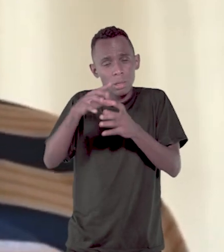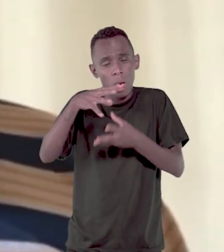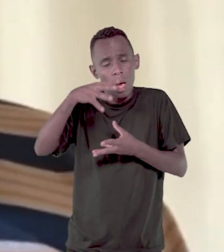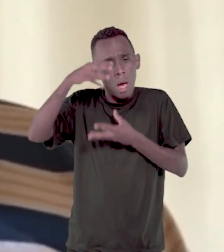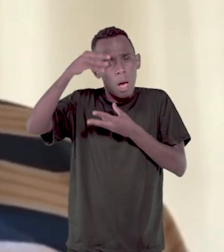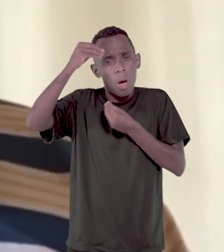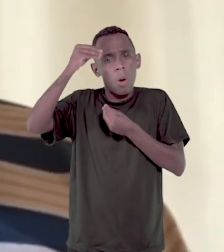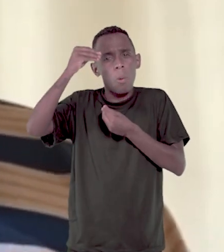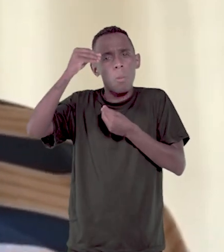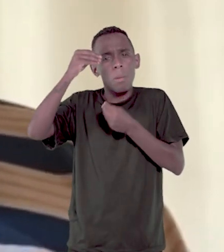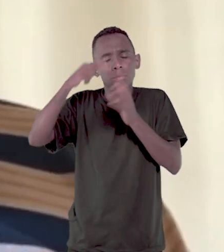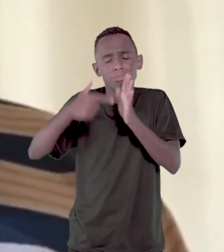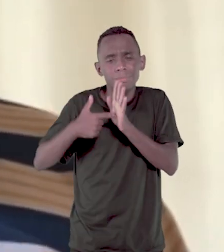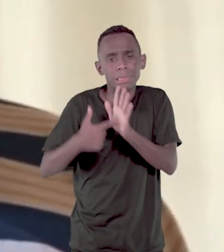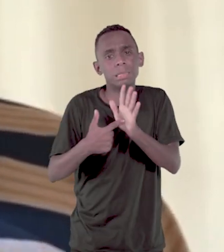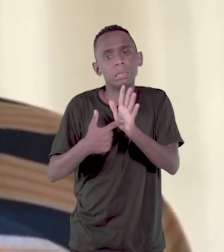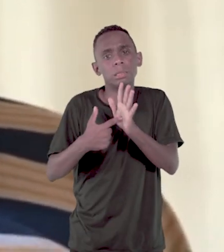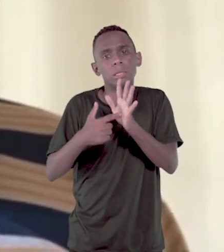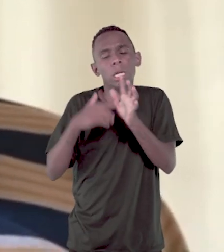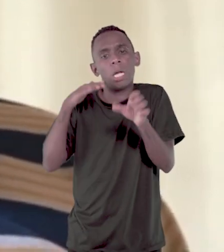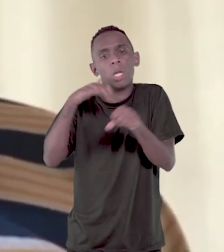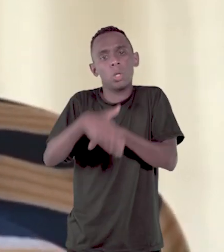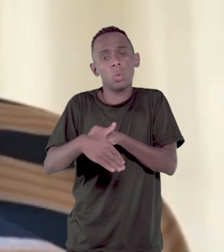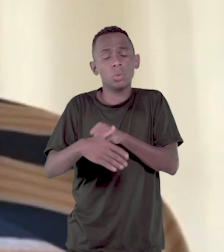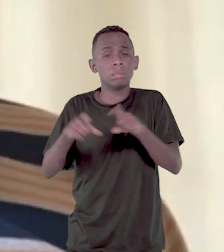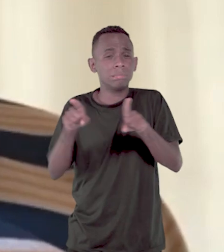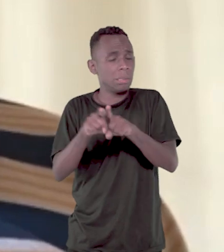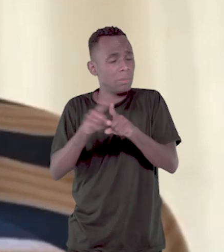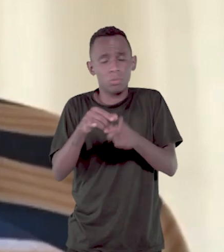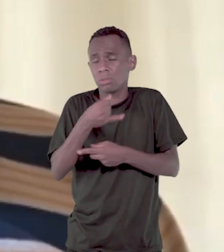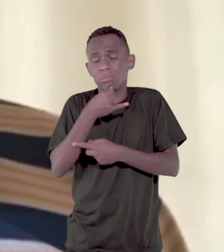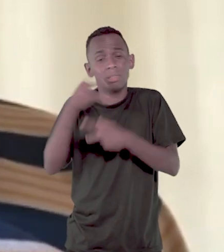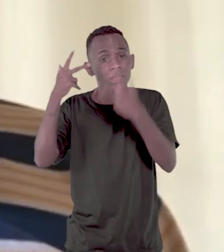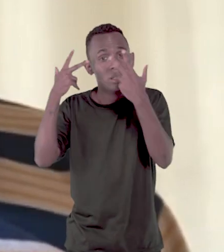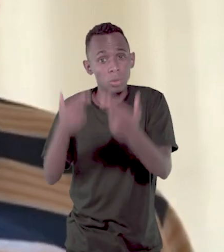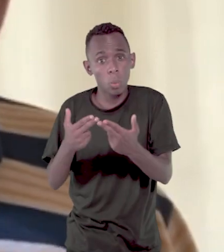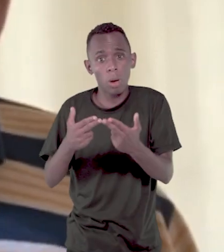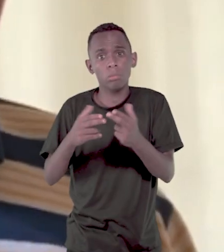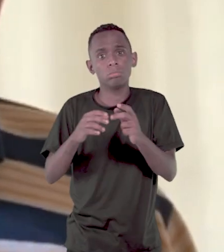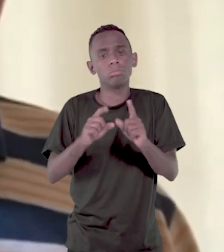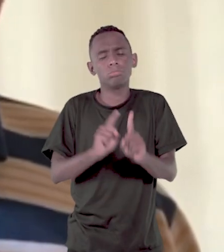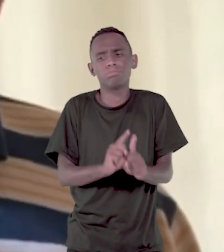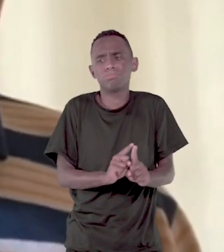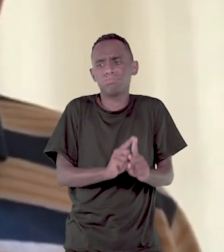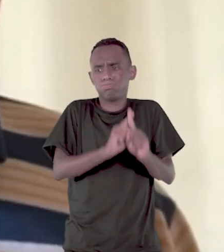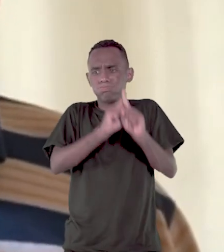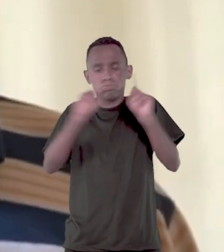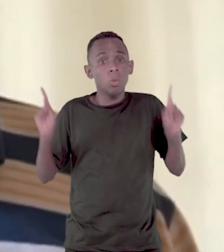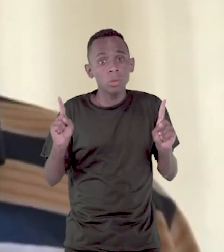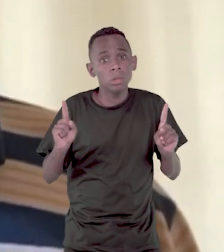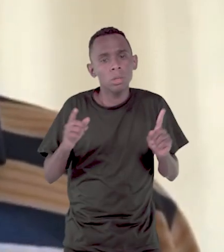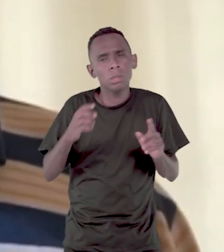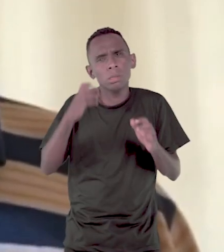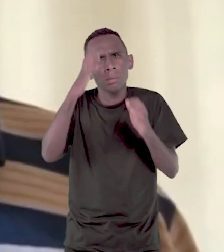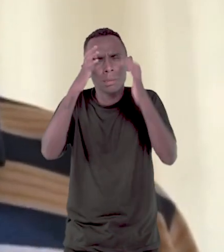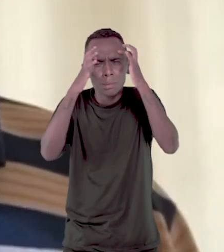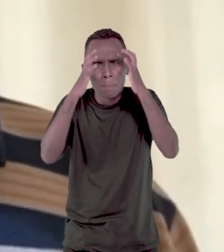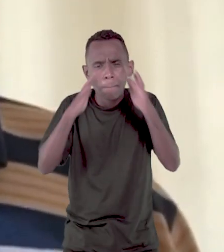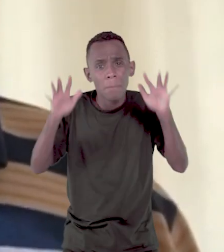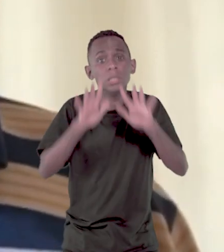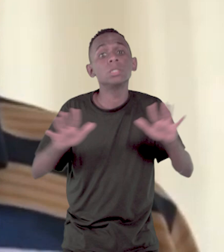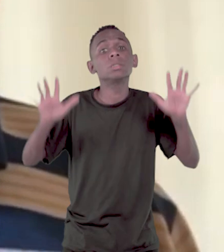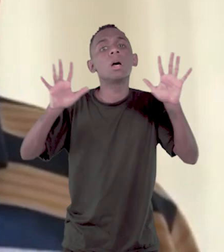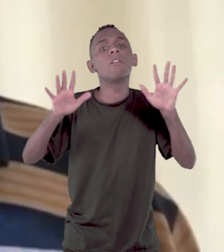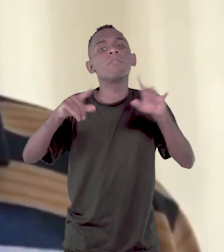as cinzas reveladas no monturo. Não é a mesma tristeza de quando, intuída a distância, imaginava em